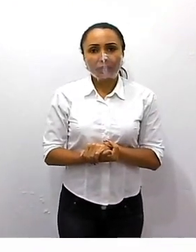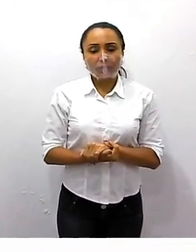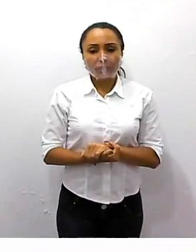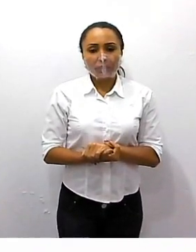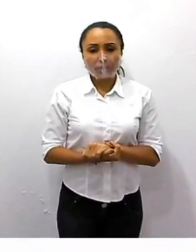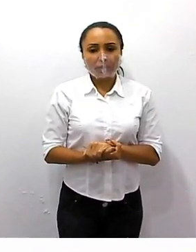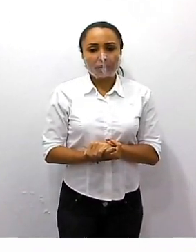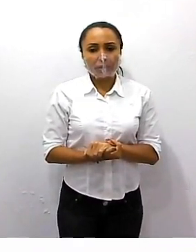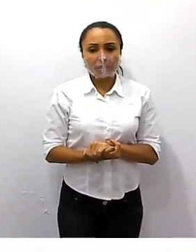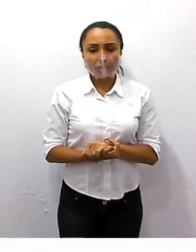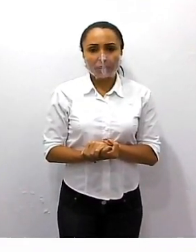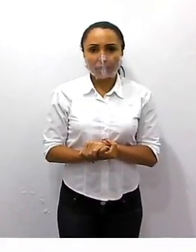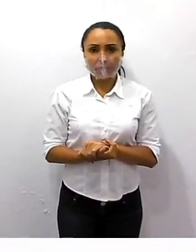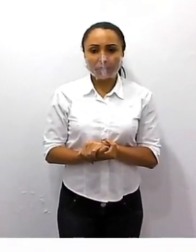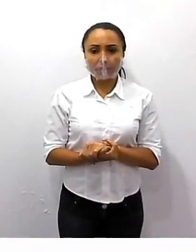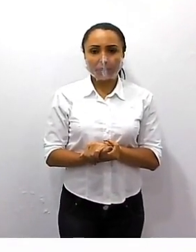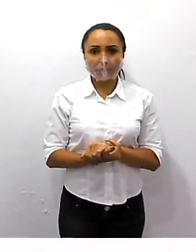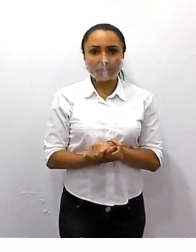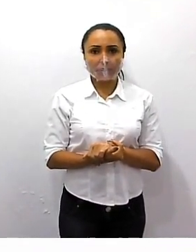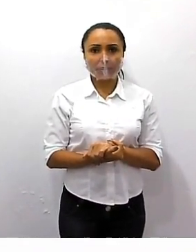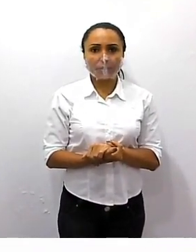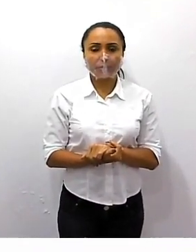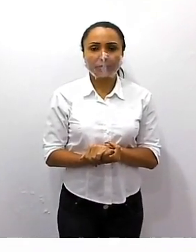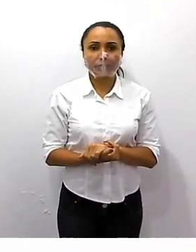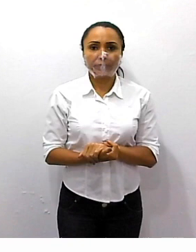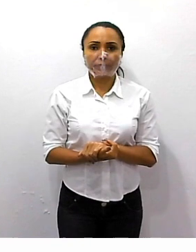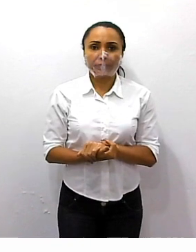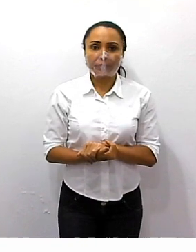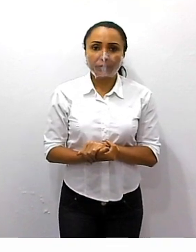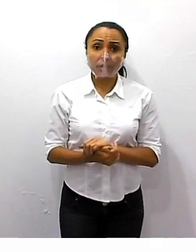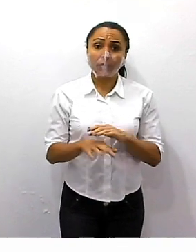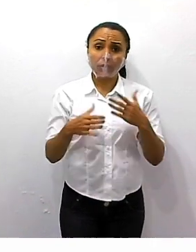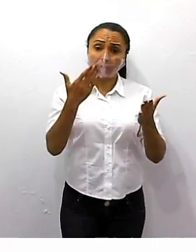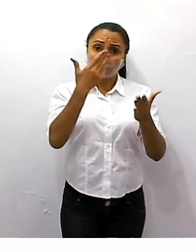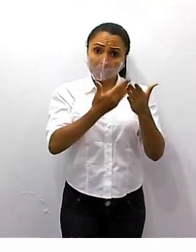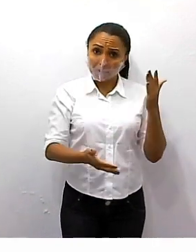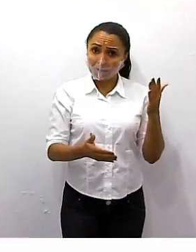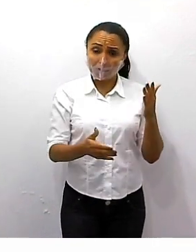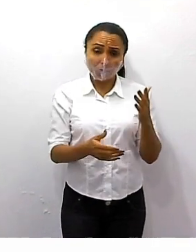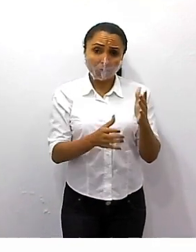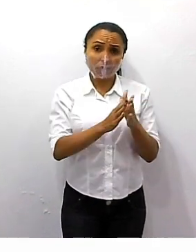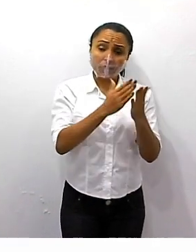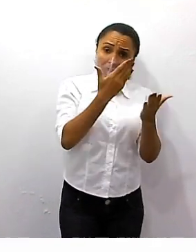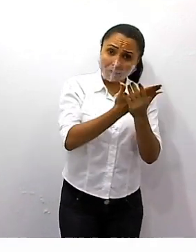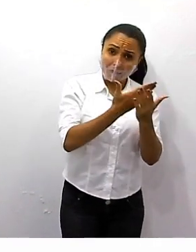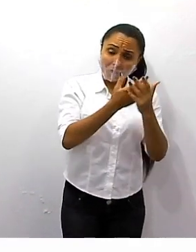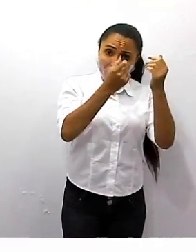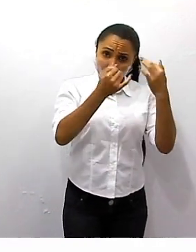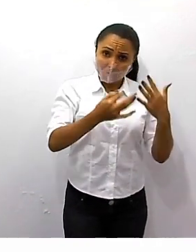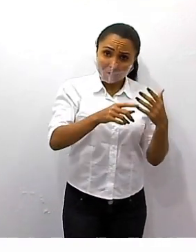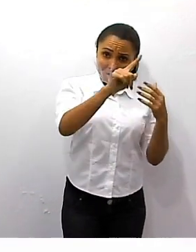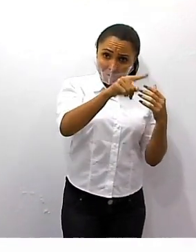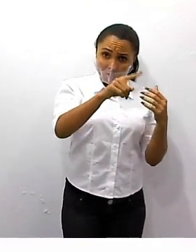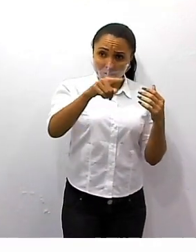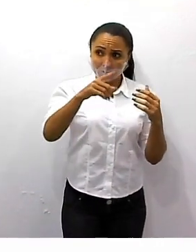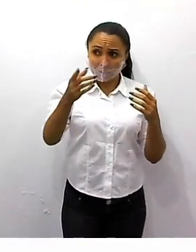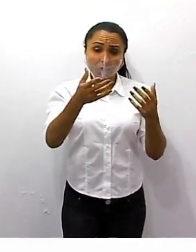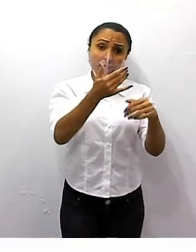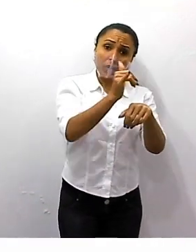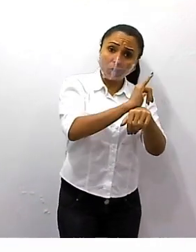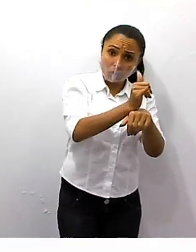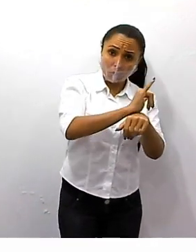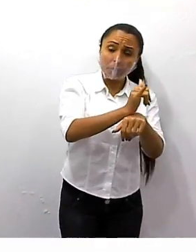sintática. Se você perdeu a aula das vírgulas, o uso da vírgula da pontuação, vai lá no canal